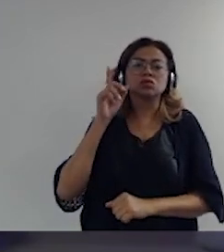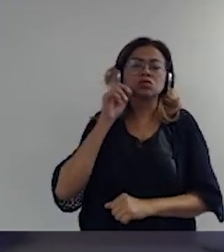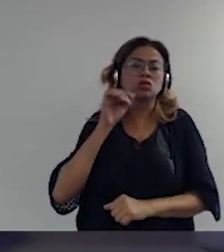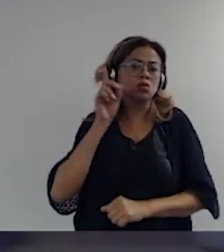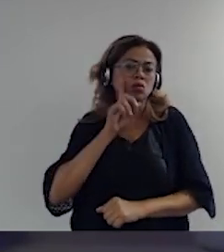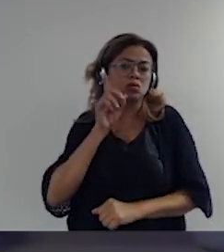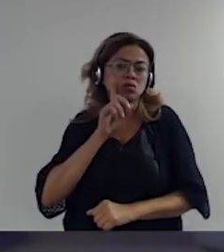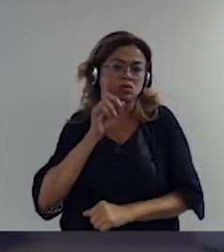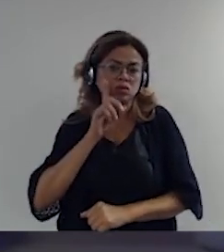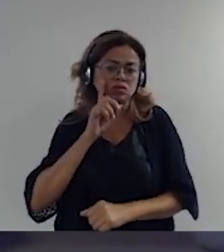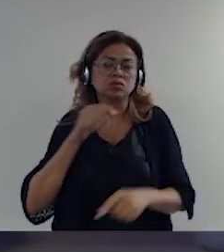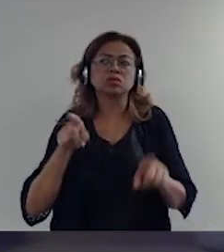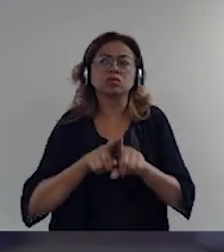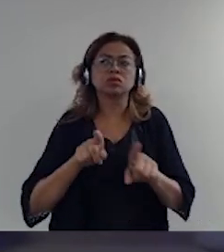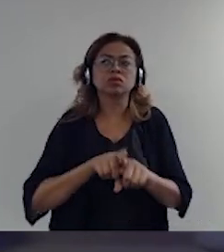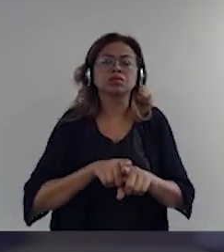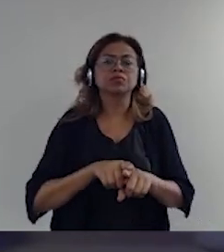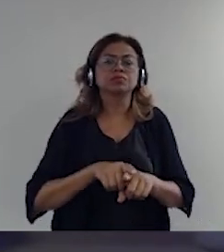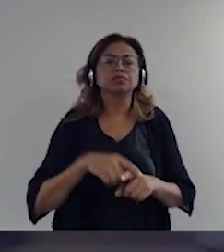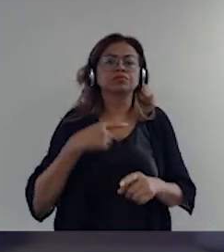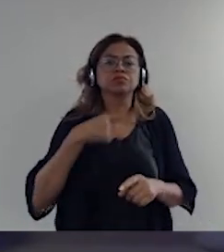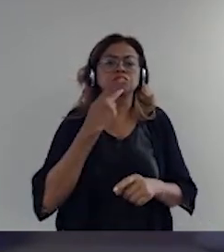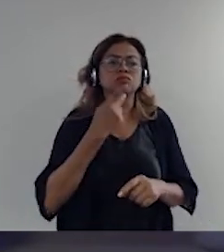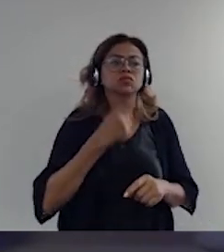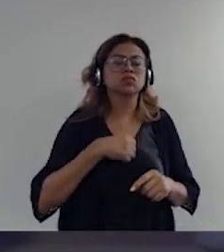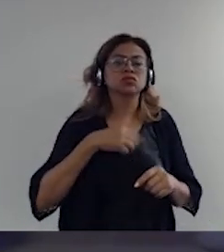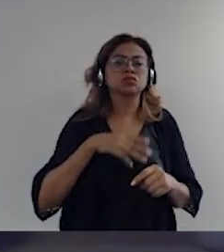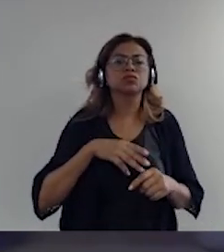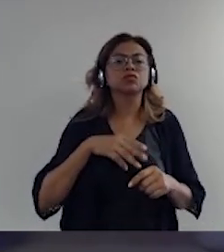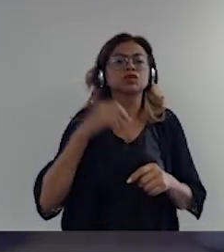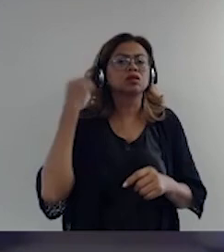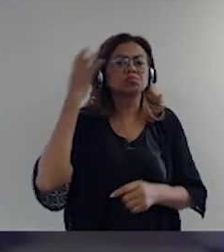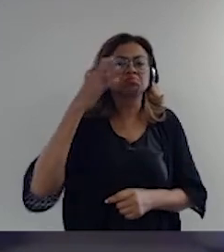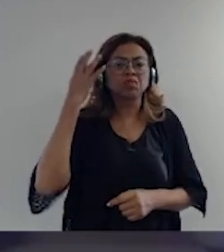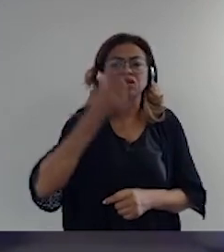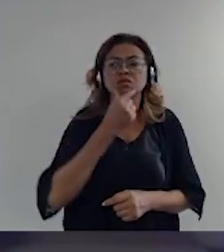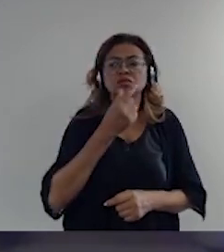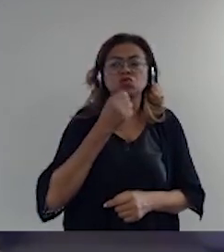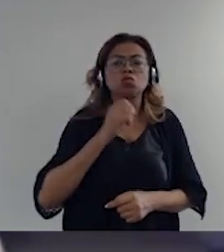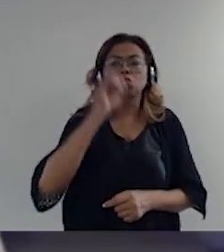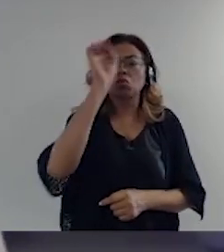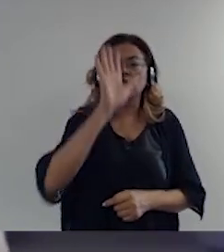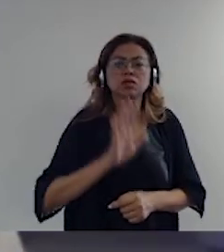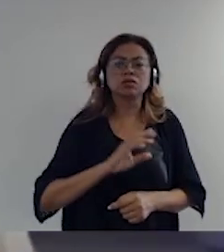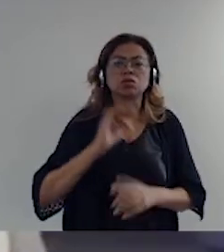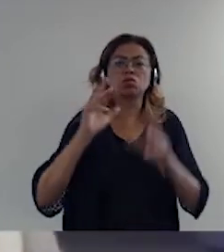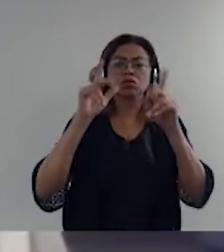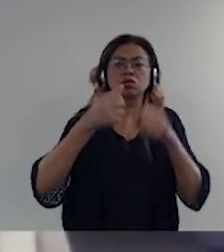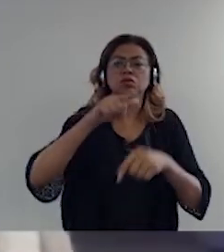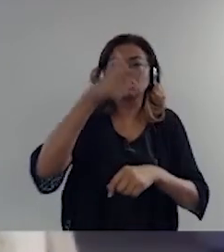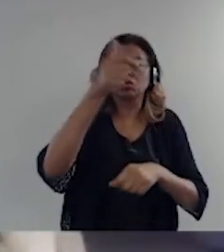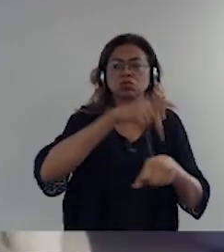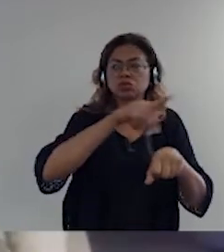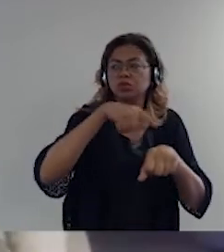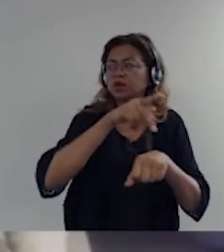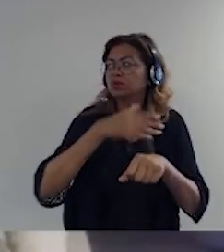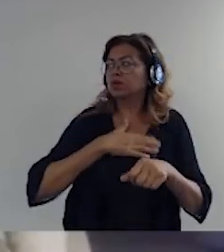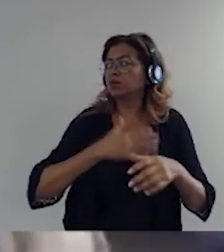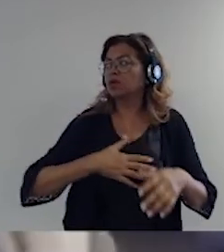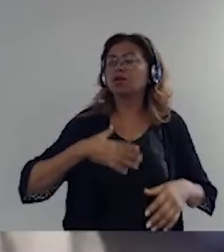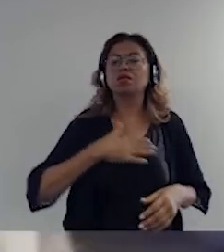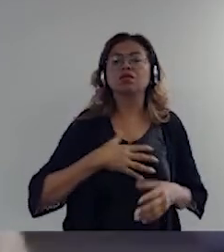direito societário, de mercado de capitais, e palestrantes em conferências no Brasil e no exterior. Com muita alegria,